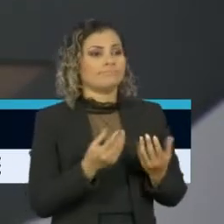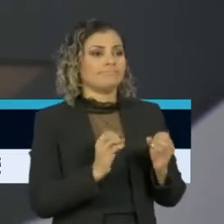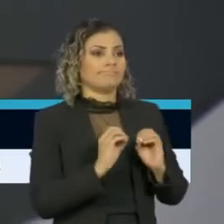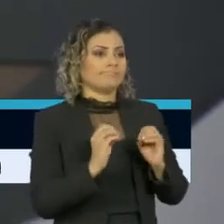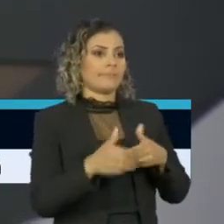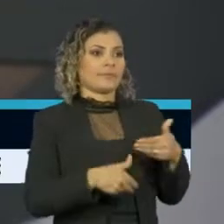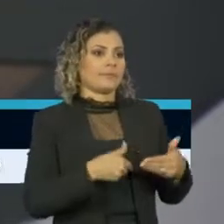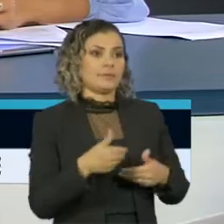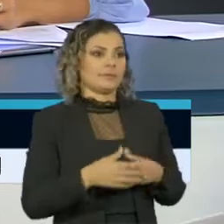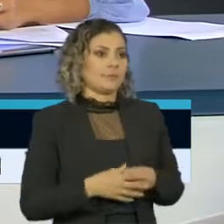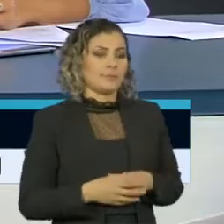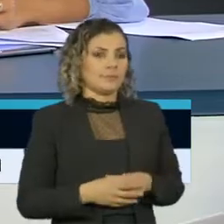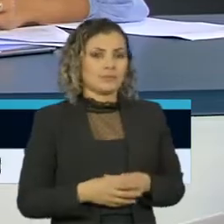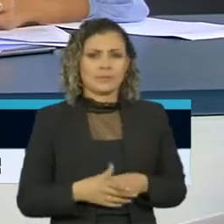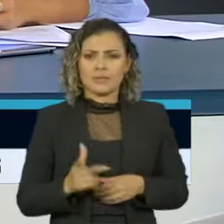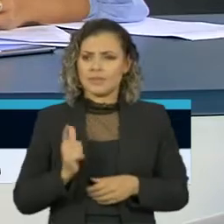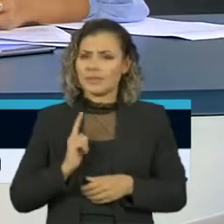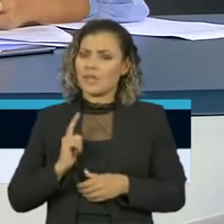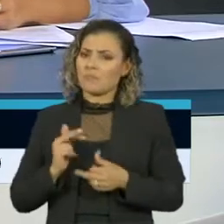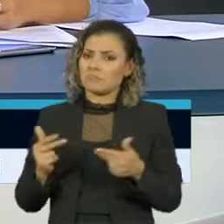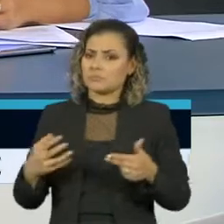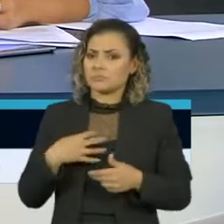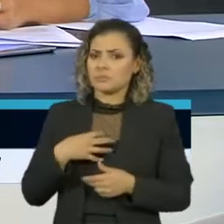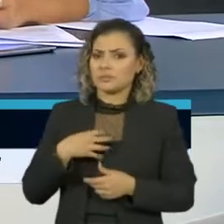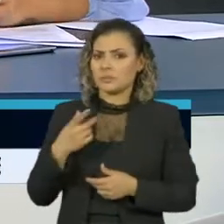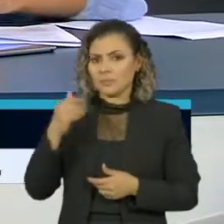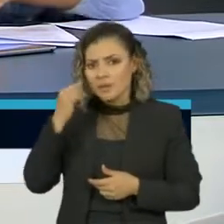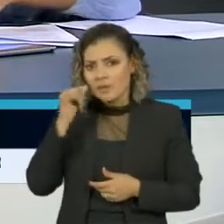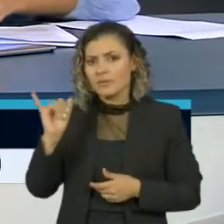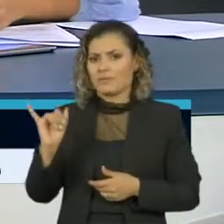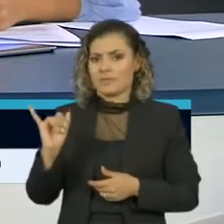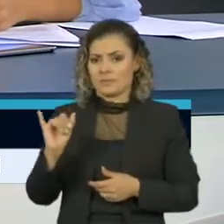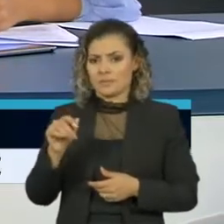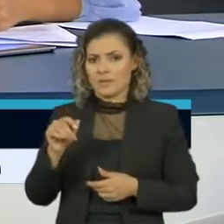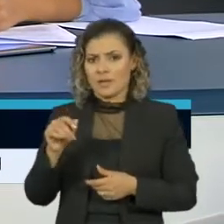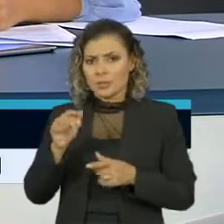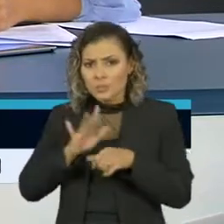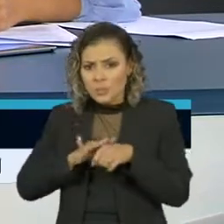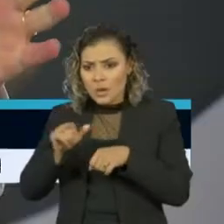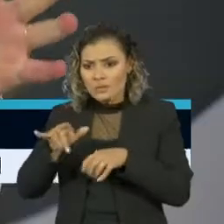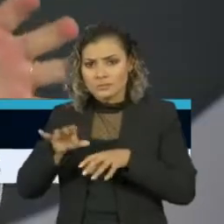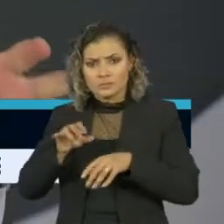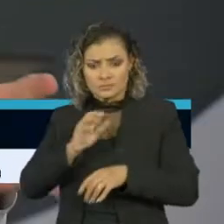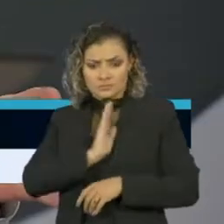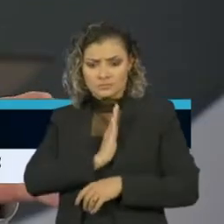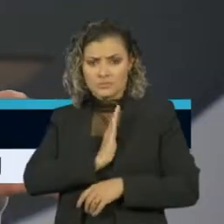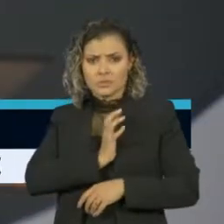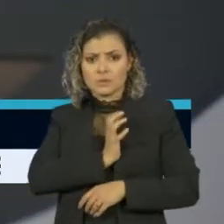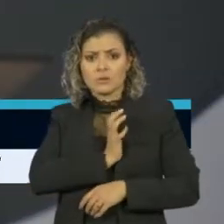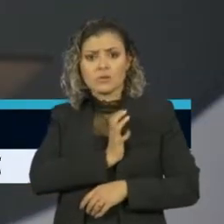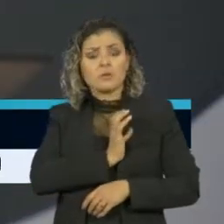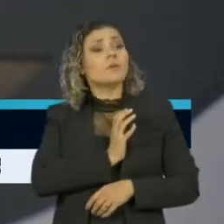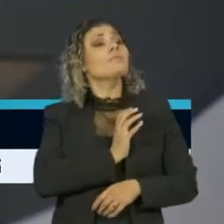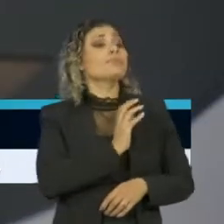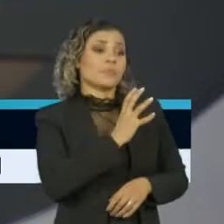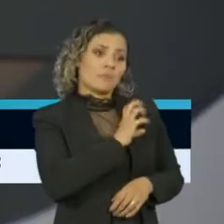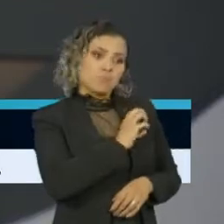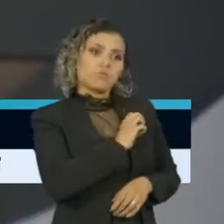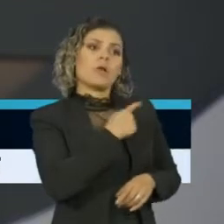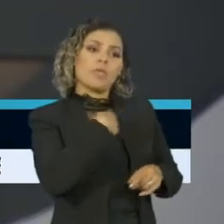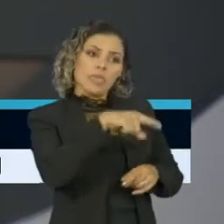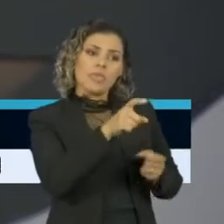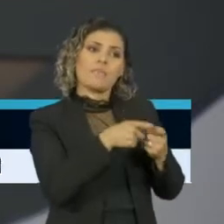do seu tratamento de alguma forma de evitar esse tipo de síndrome do outra gonza é consultando o seu médico e